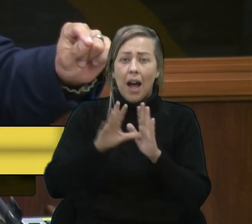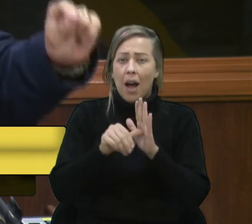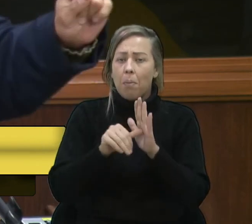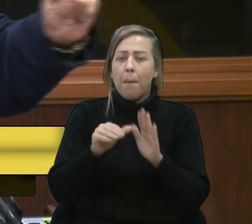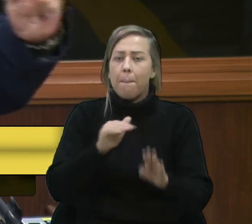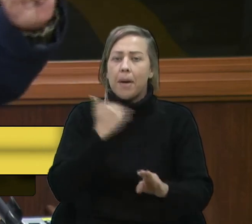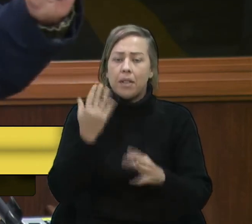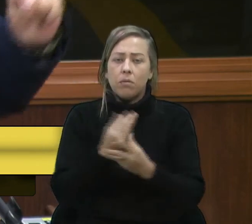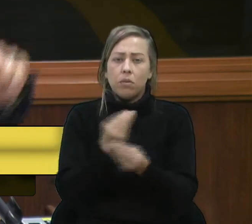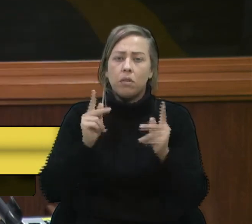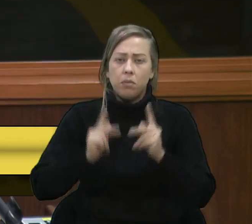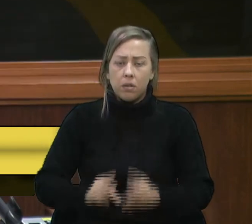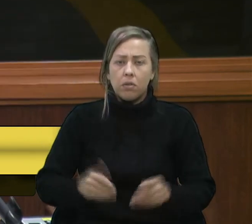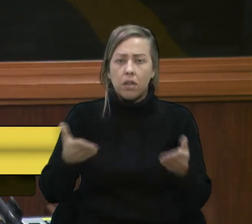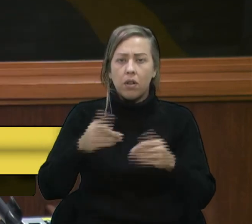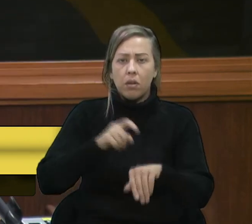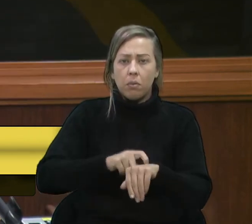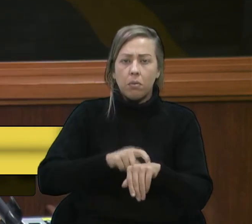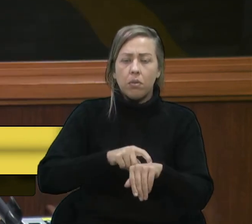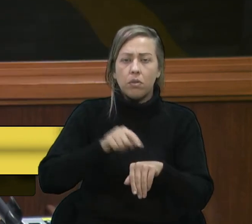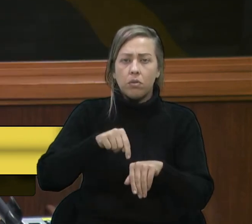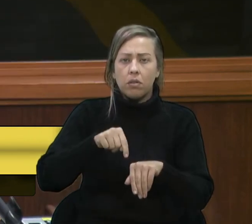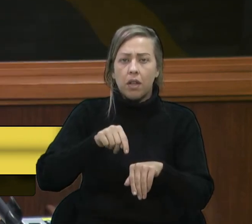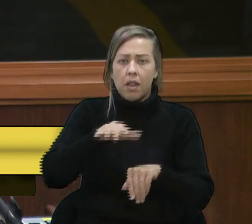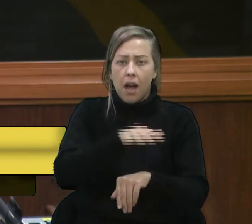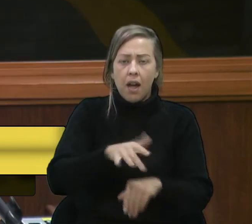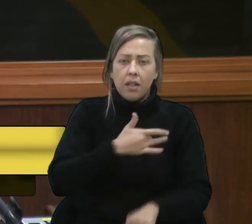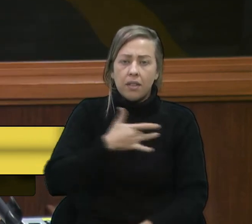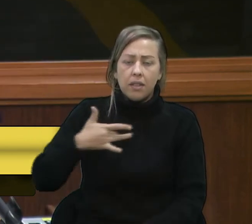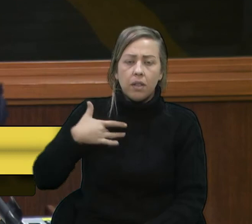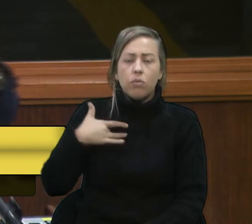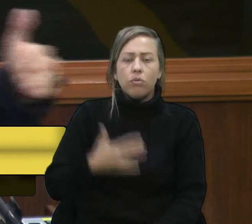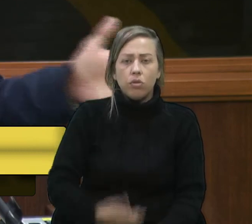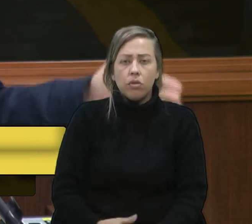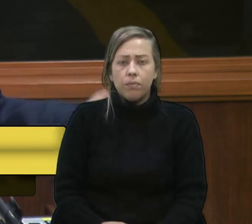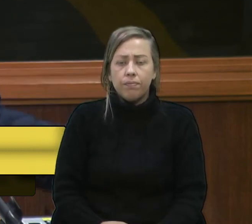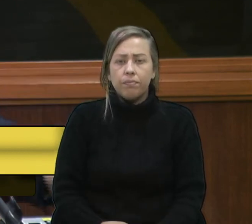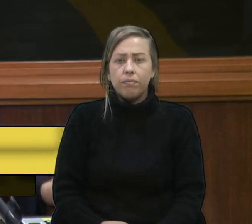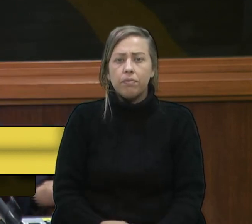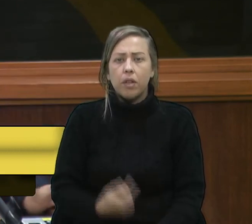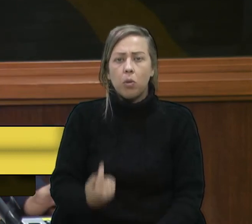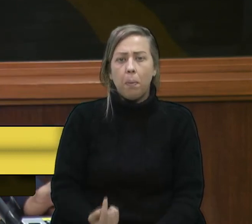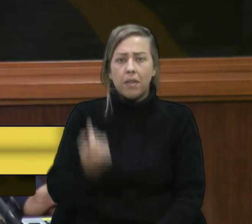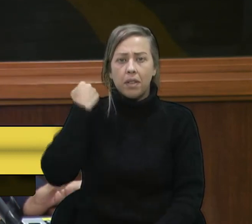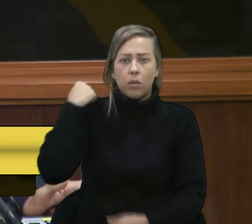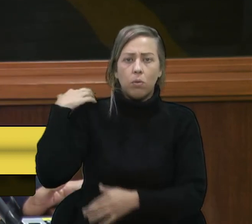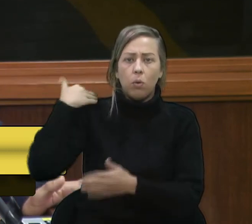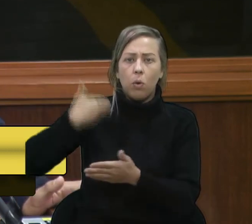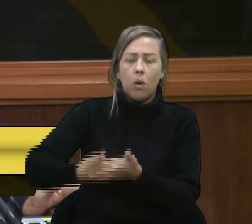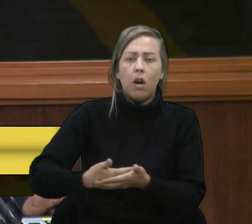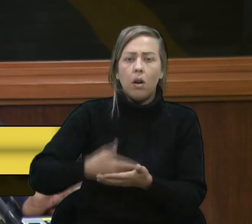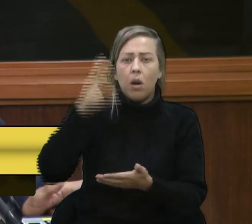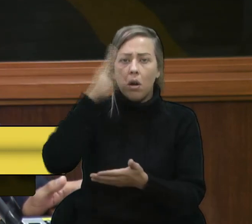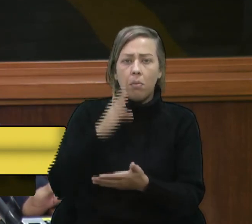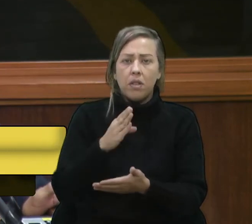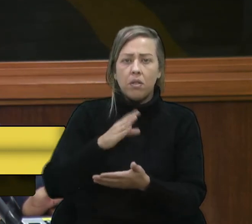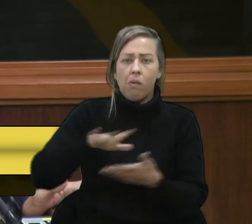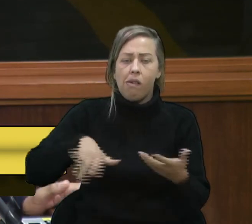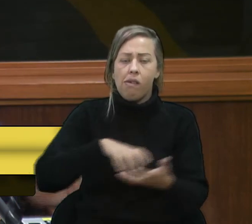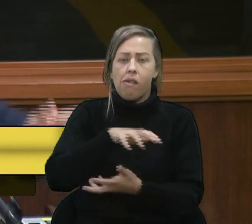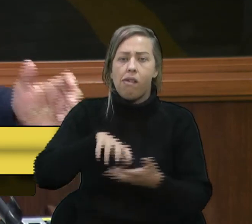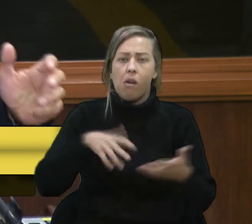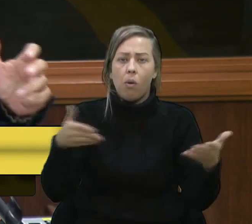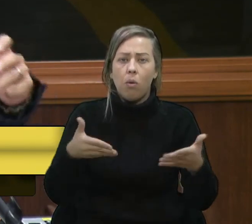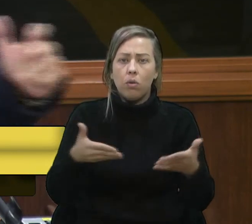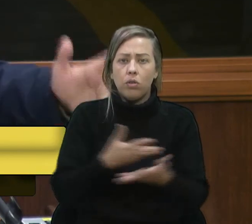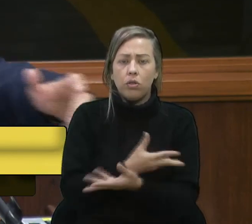Brasil, principalmente agora que a gente vê esses casos em questão de saúde, enfim, e de gestões passadas que levaram o Brasil a esse desastre que existe hoje,